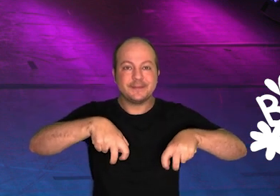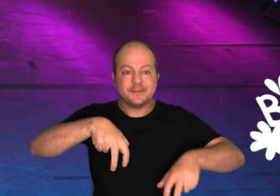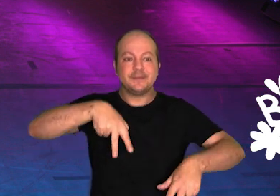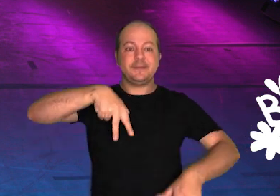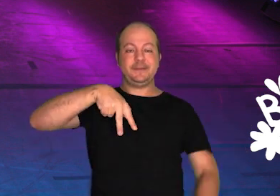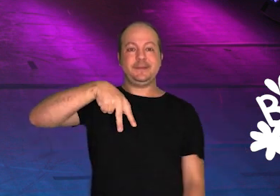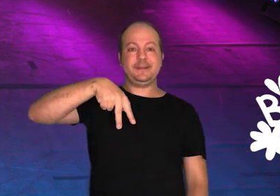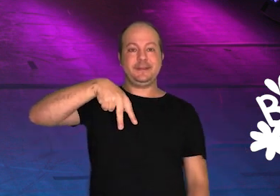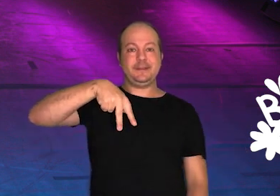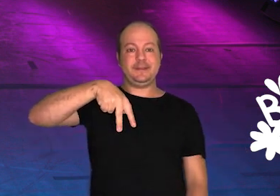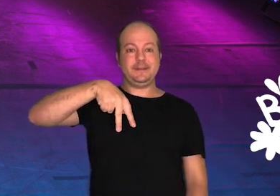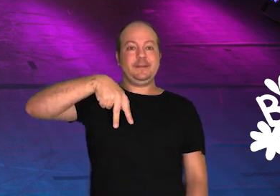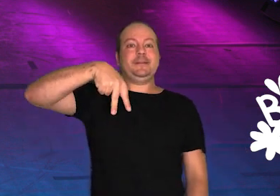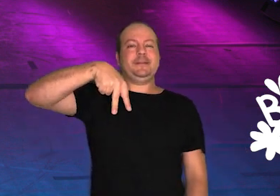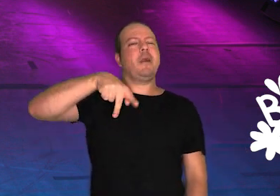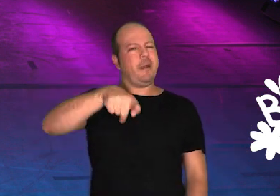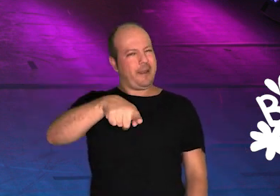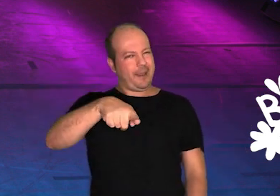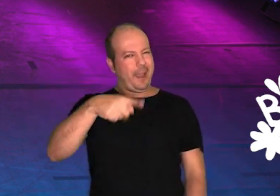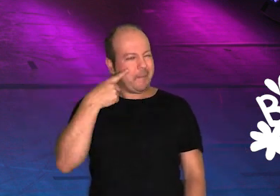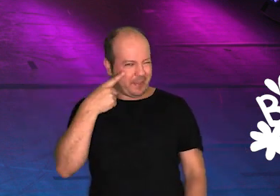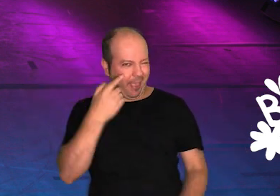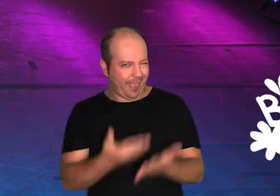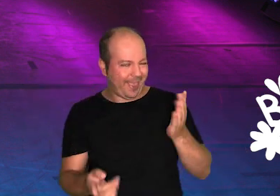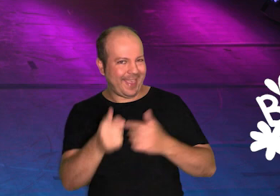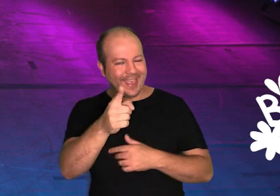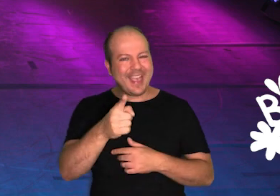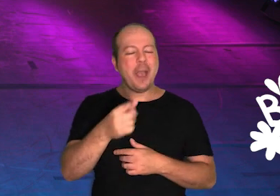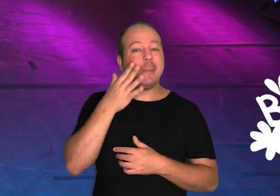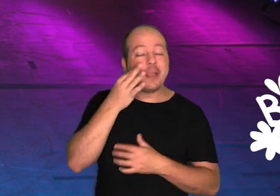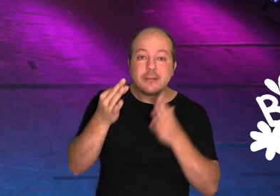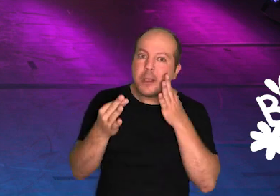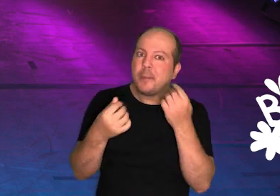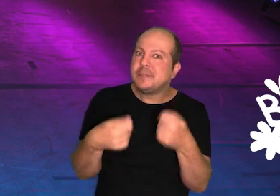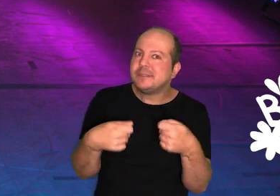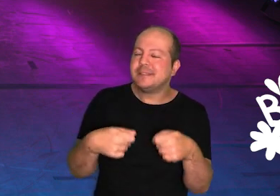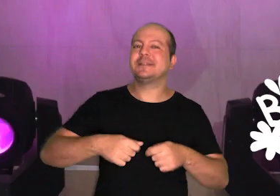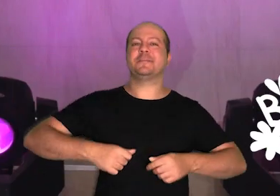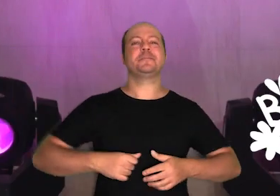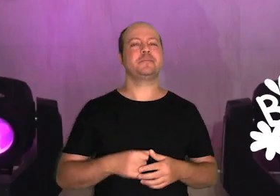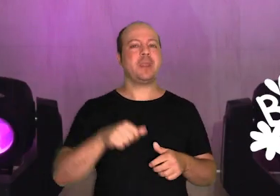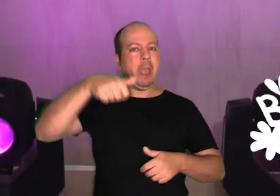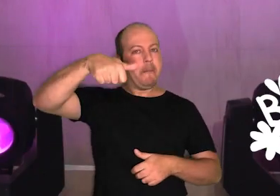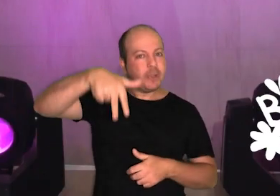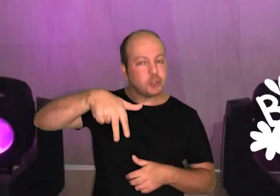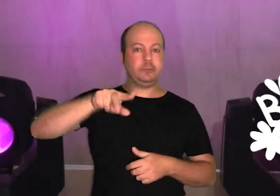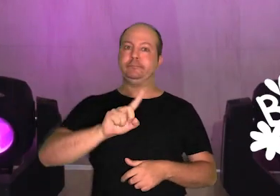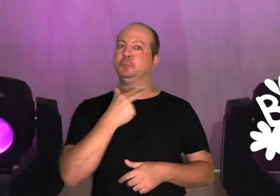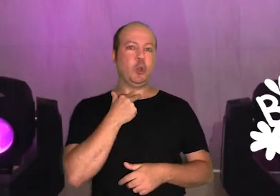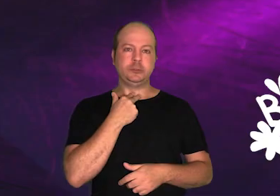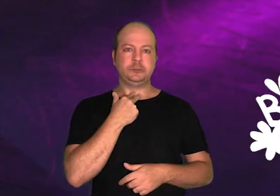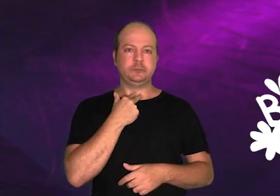Estica. Estica. Baixou, né? Tem que prestar atenção no que eu tô falando. Você abaixou na hora que tinha que... Não, não